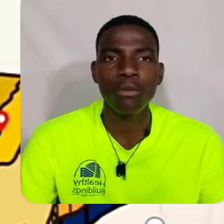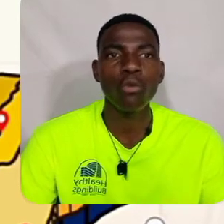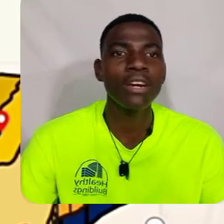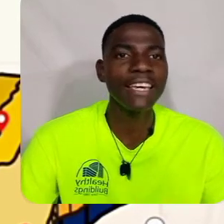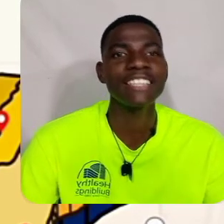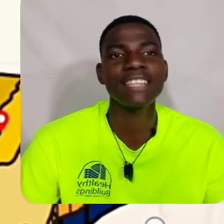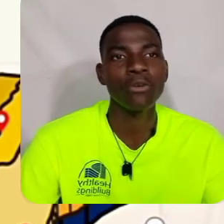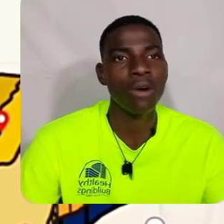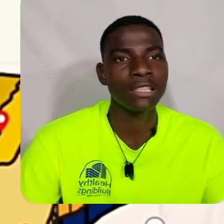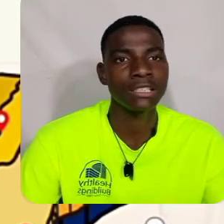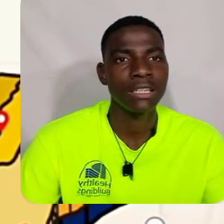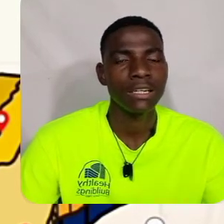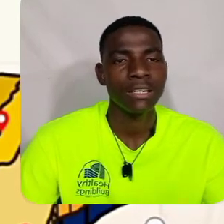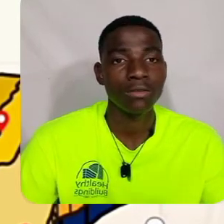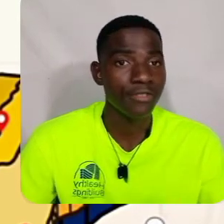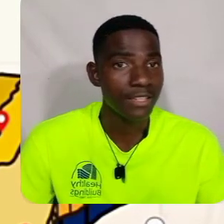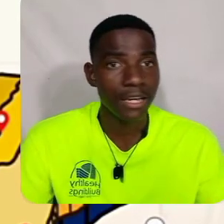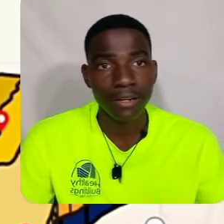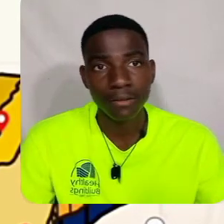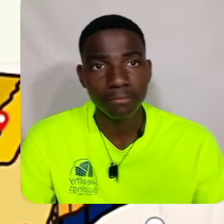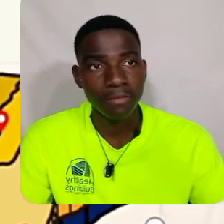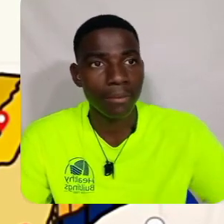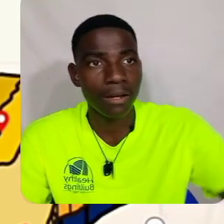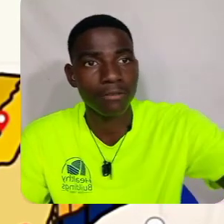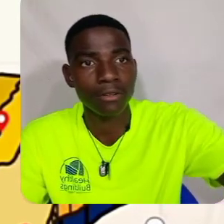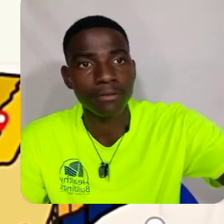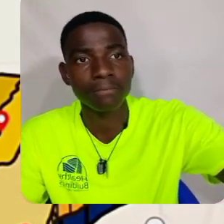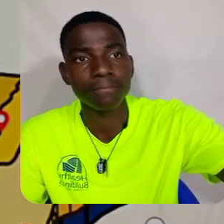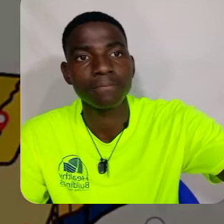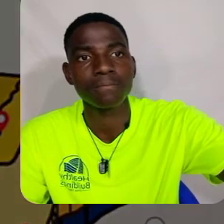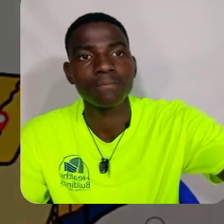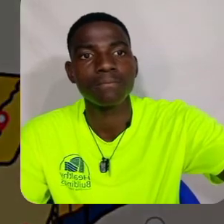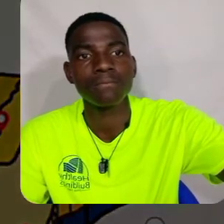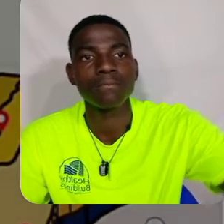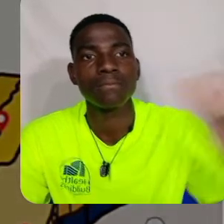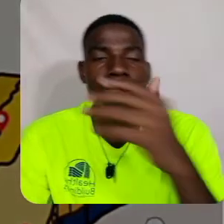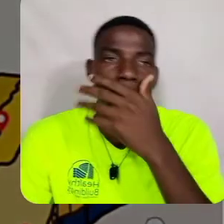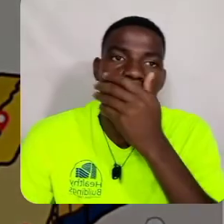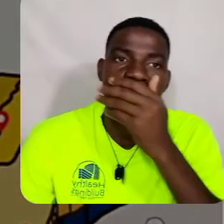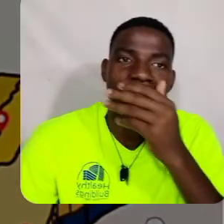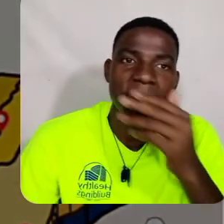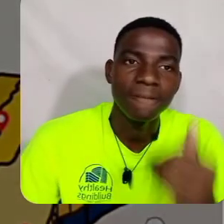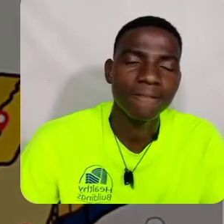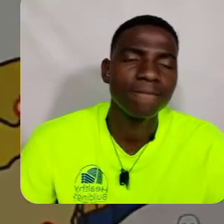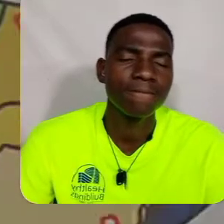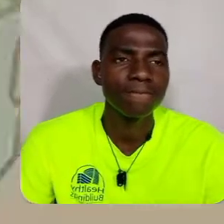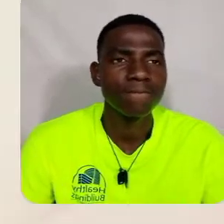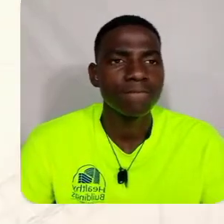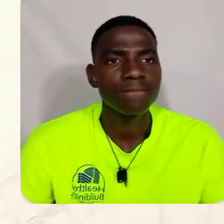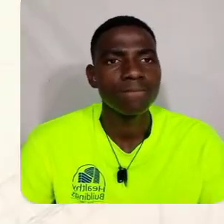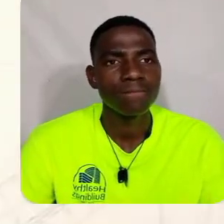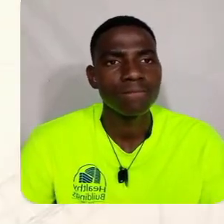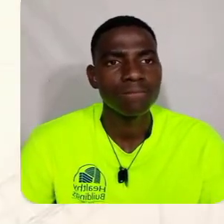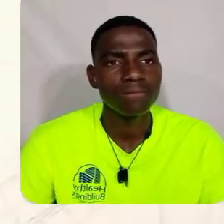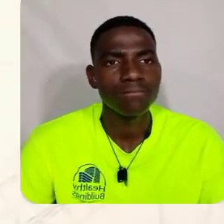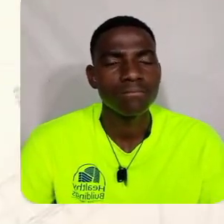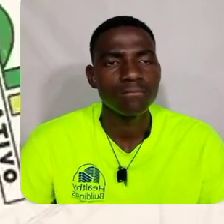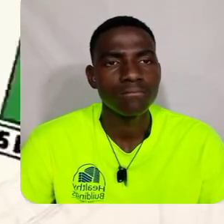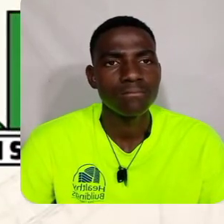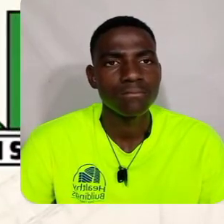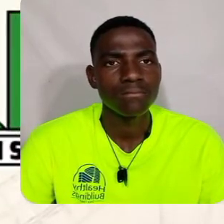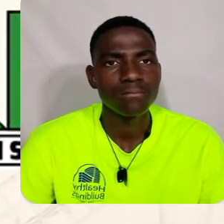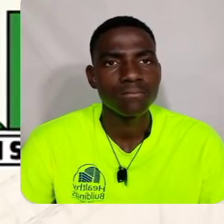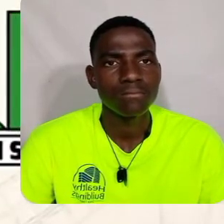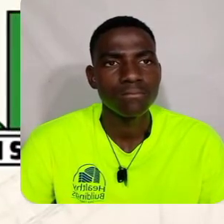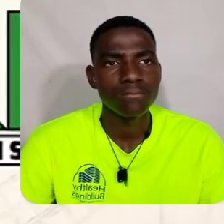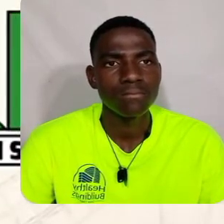federal? O que é estaduais? Não sei, né? Vamos lá ver. O nível municipal são as cidades. Lá, o político